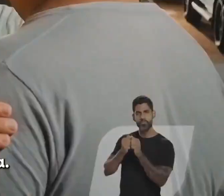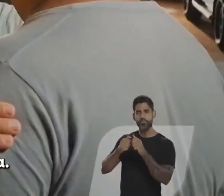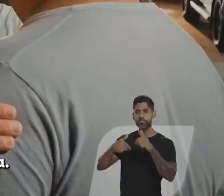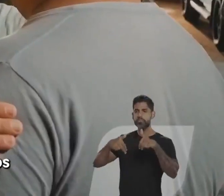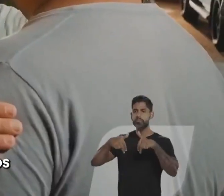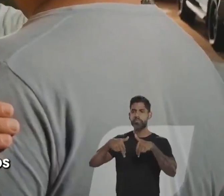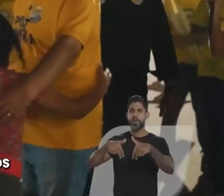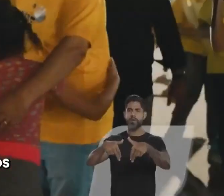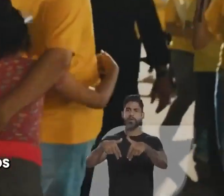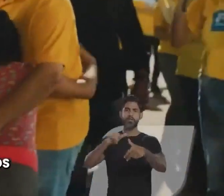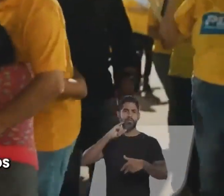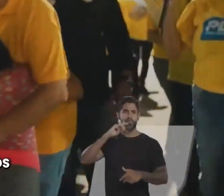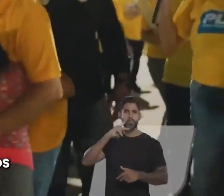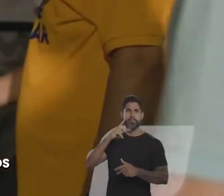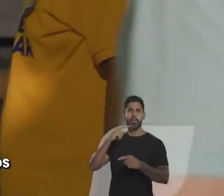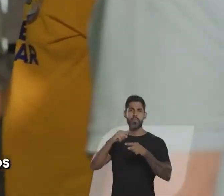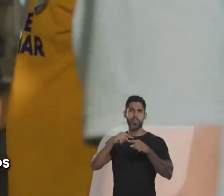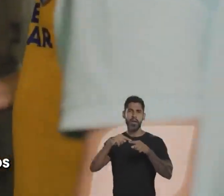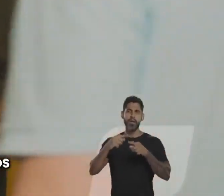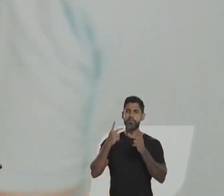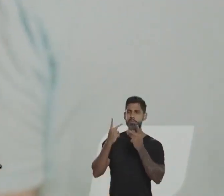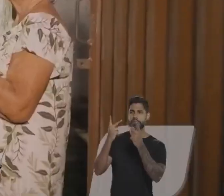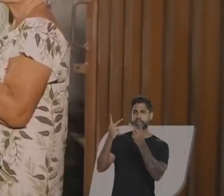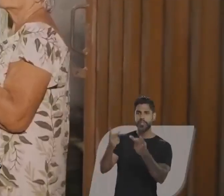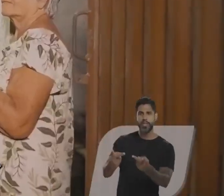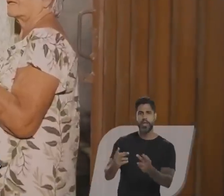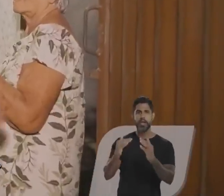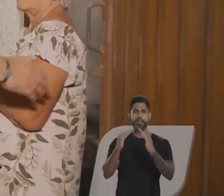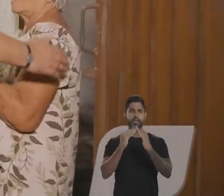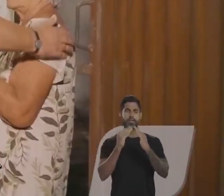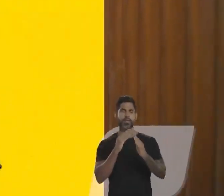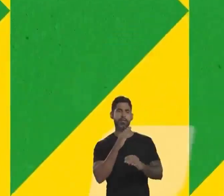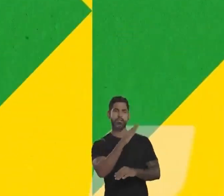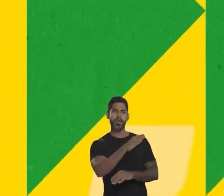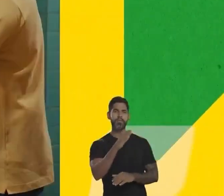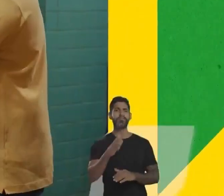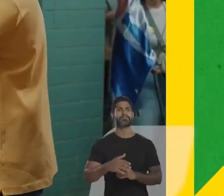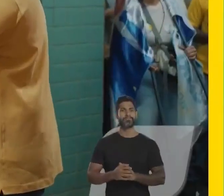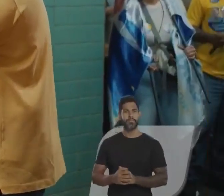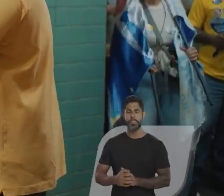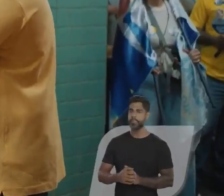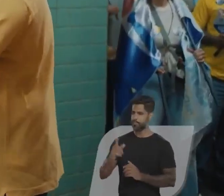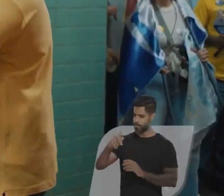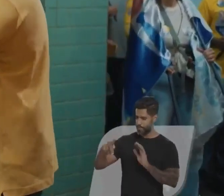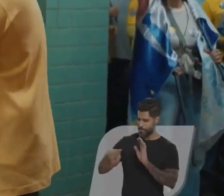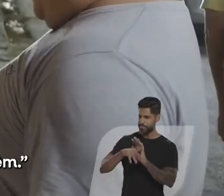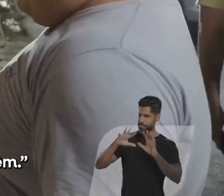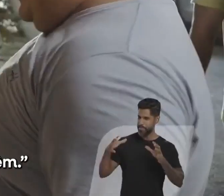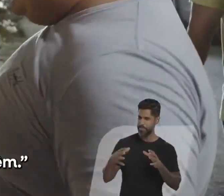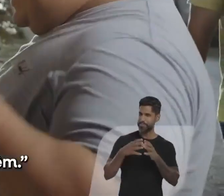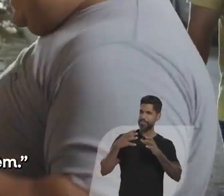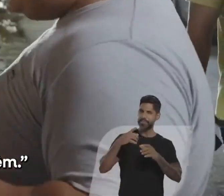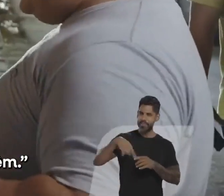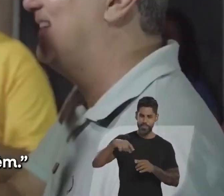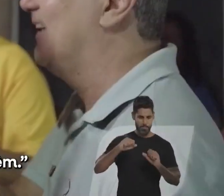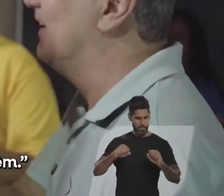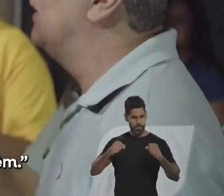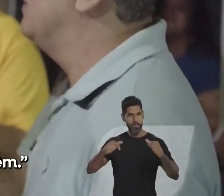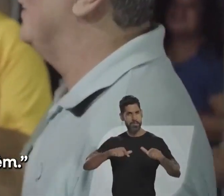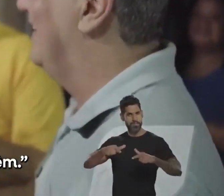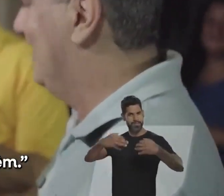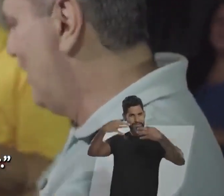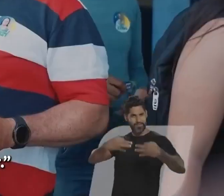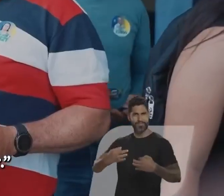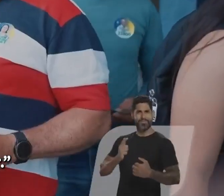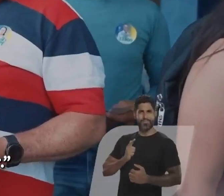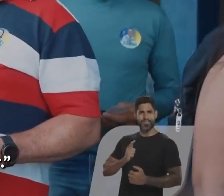Pessoa, de ser recebido nos bairros e nas casas das pessoas. Você é da gente, você é do povo. Competência, os